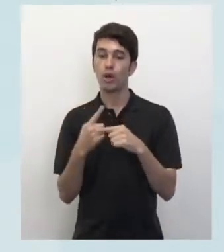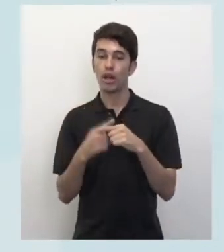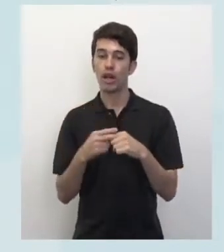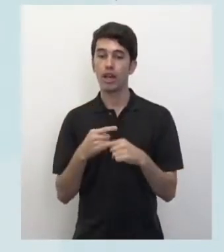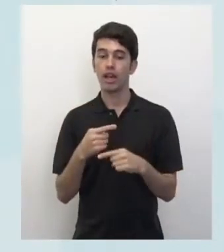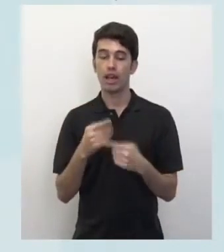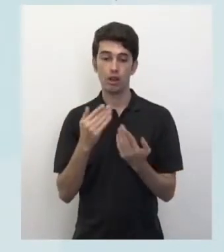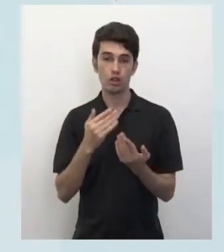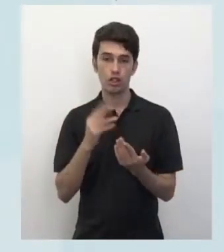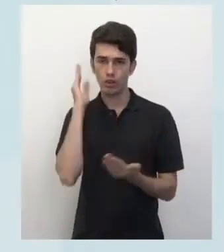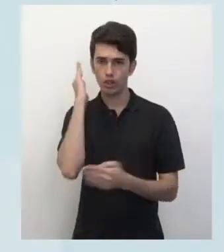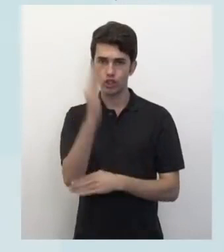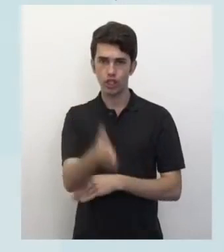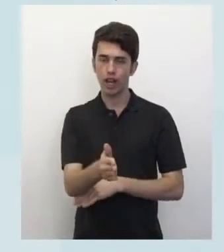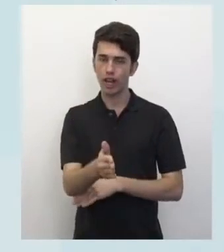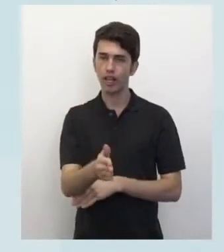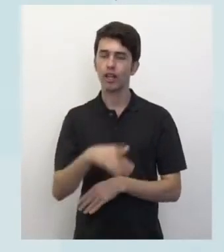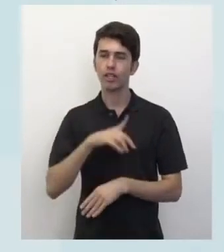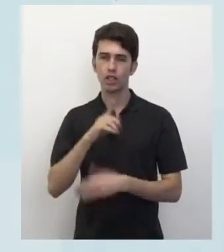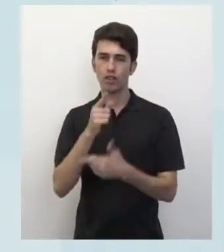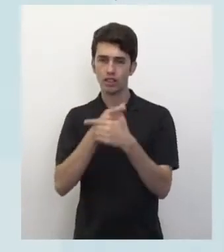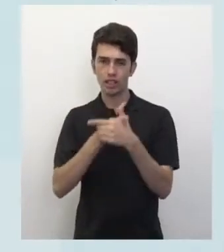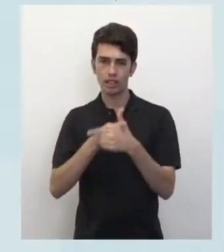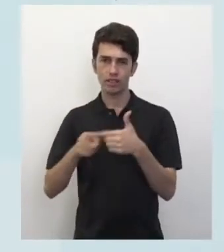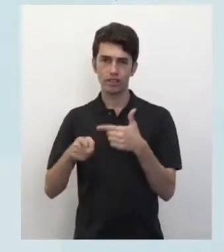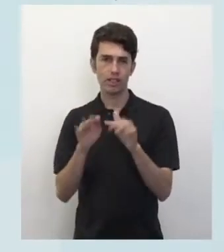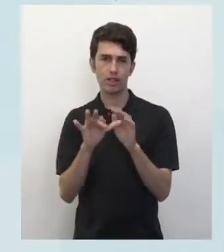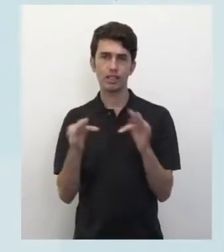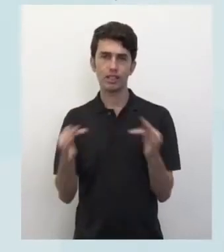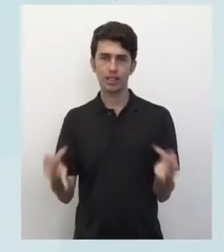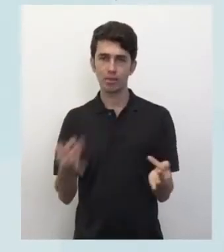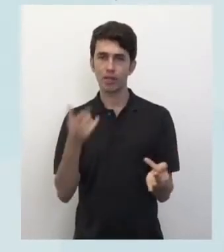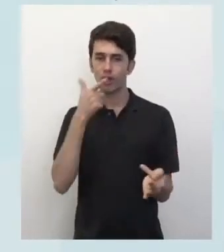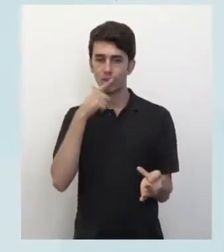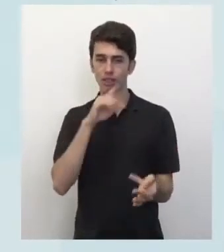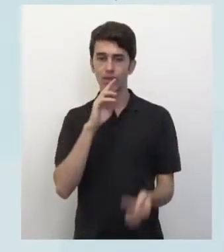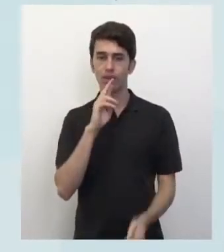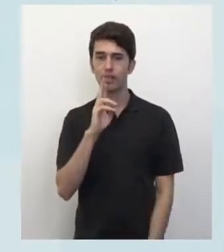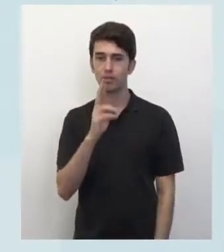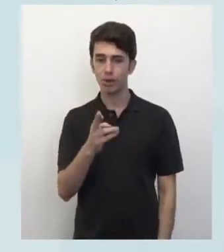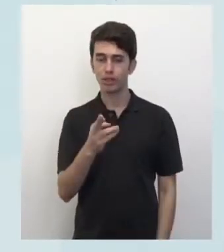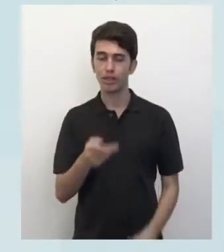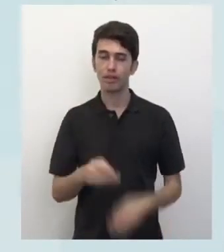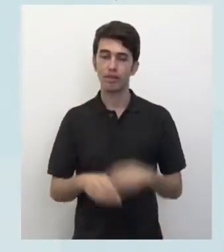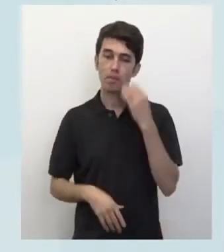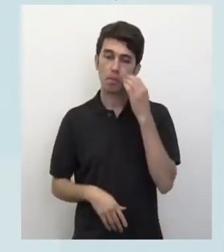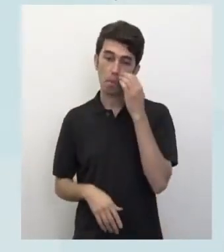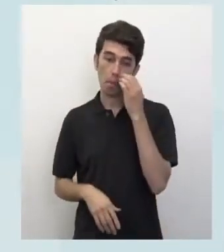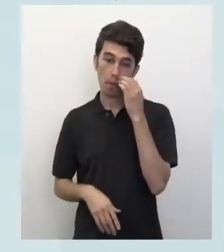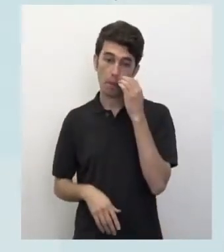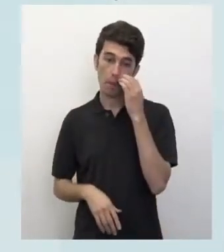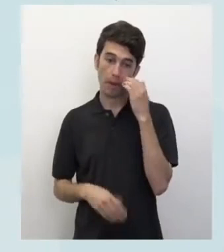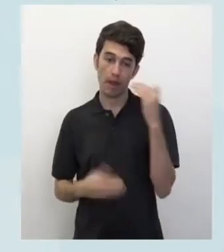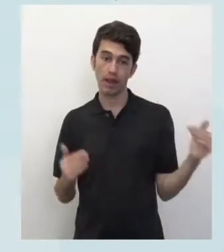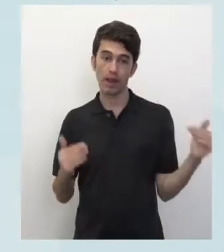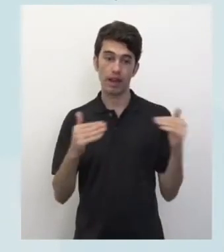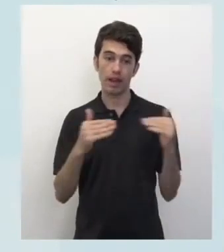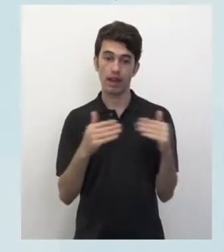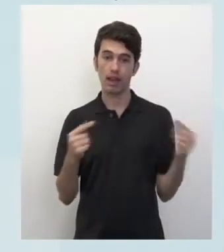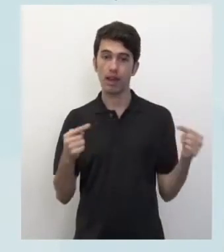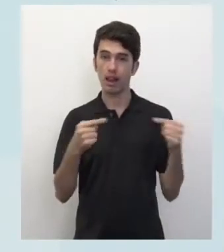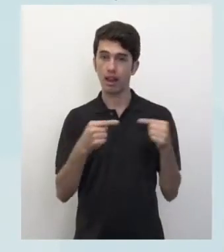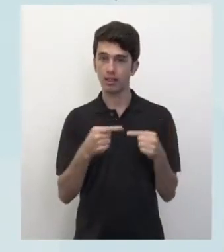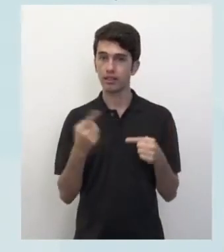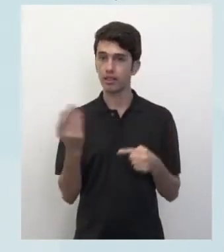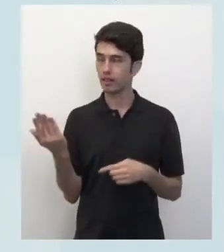né, direto, só se fazer uma divisão simples. Ok? Então, aí a gente tem a relação, né? Olha, lembra que a gente